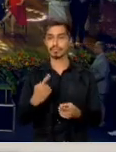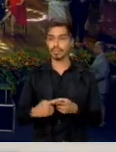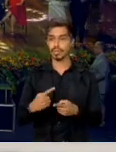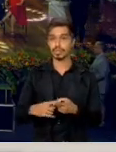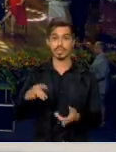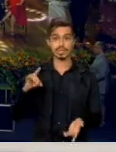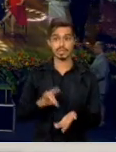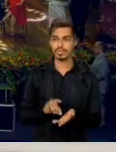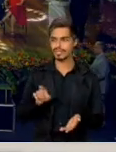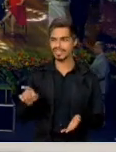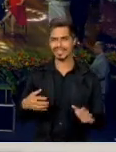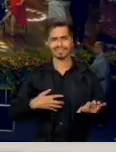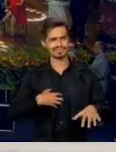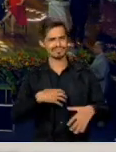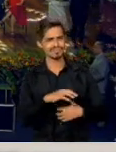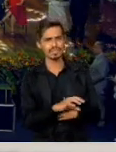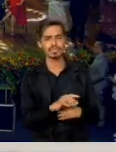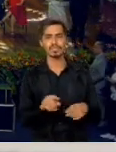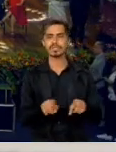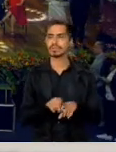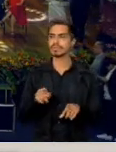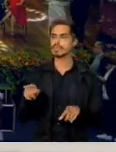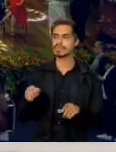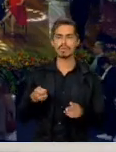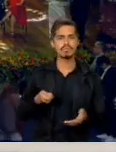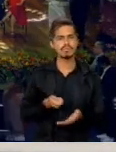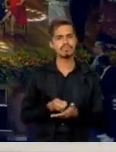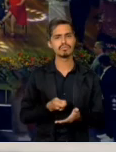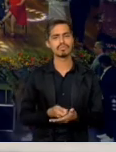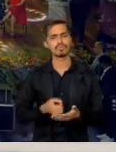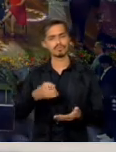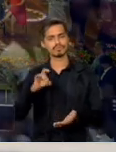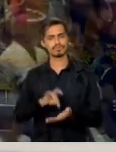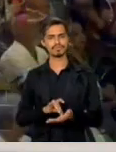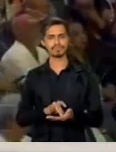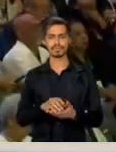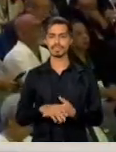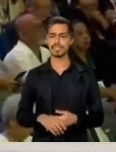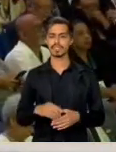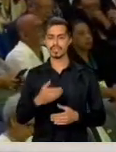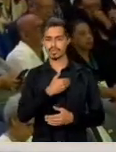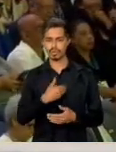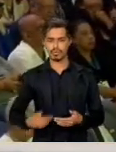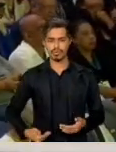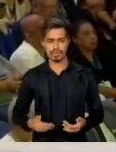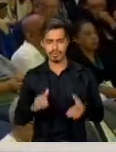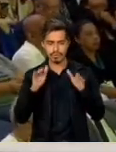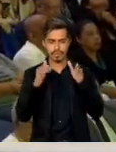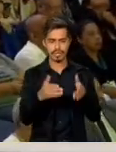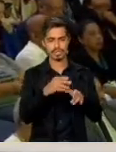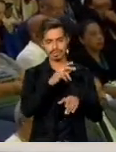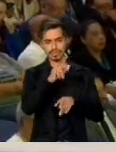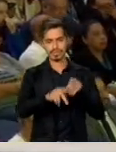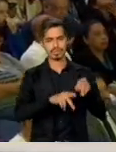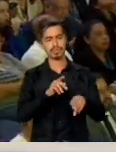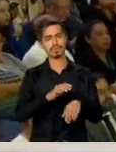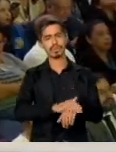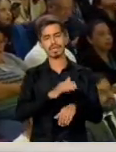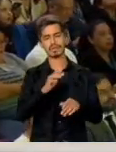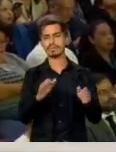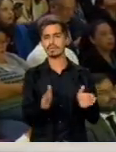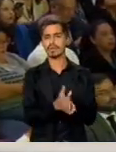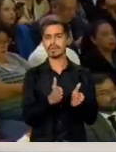a sua sensibilidade e o seu compromisso verdadeiro de governar para quem mais precisa, para os mais pobres, e